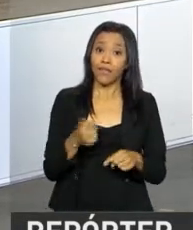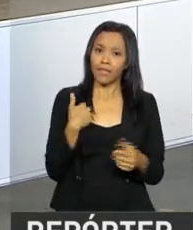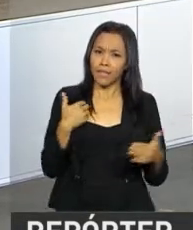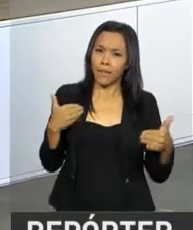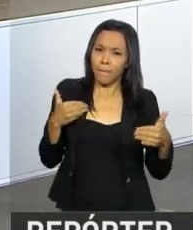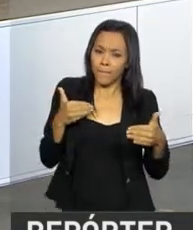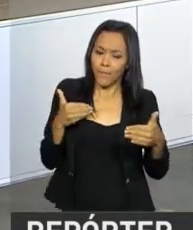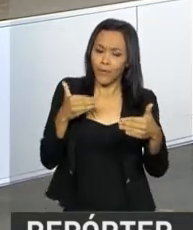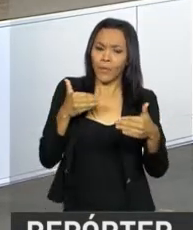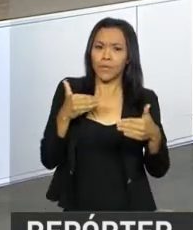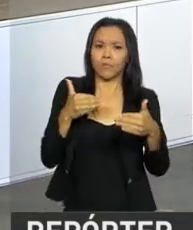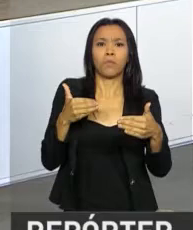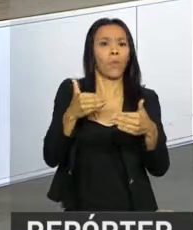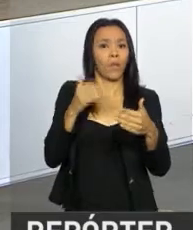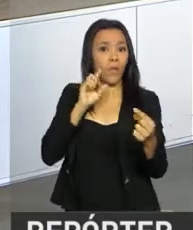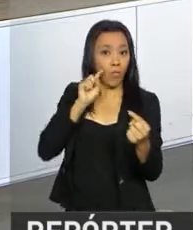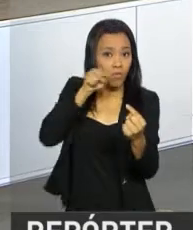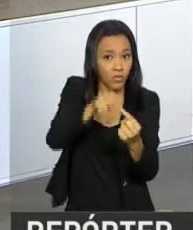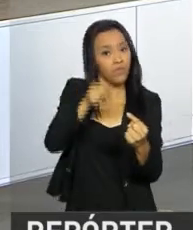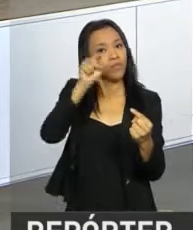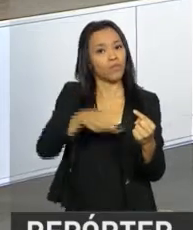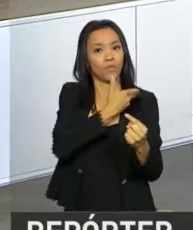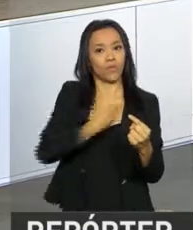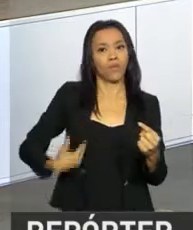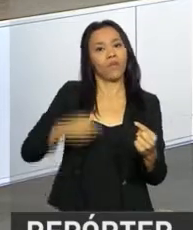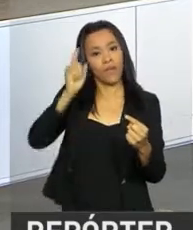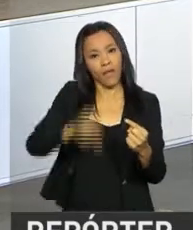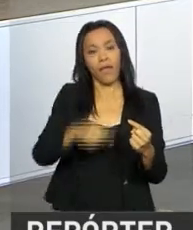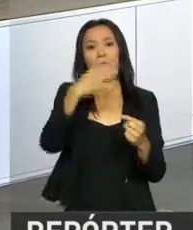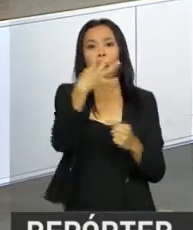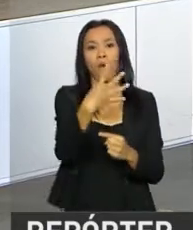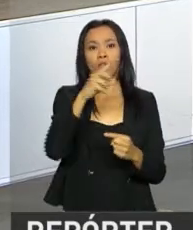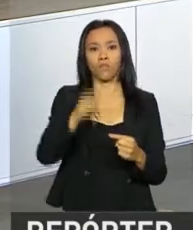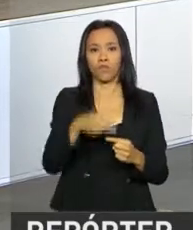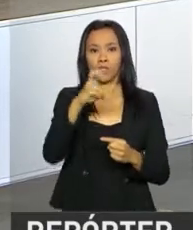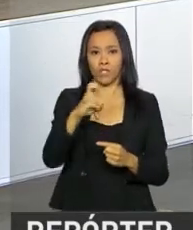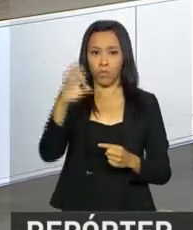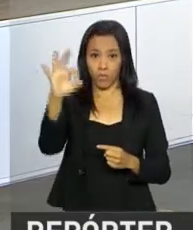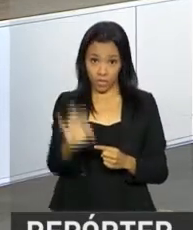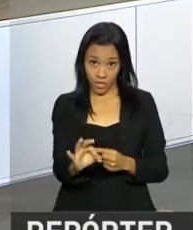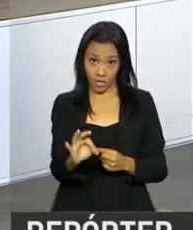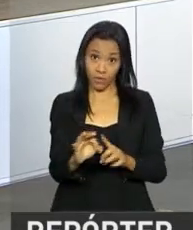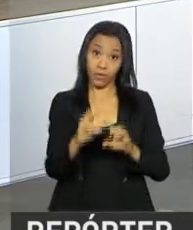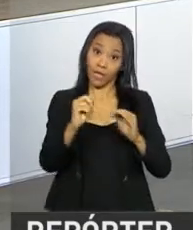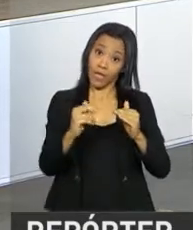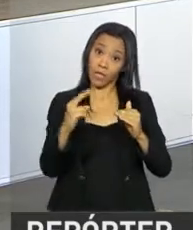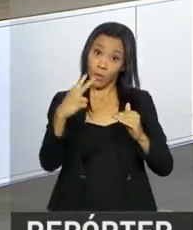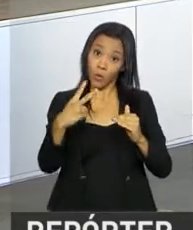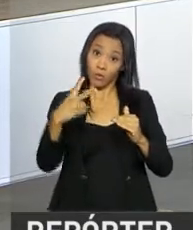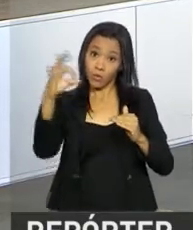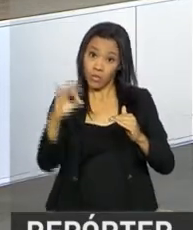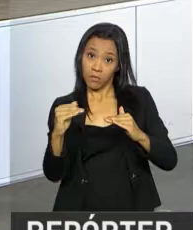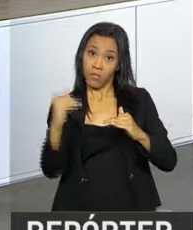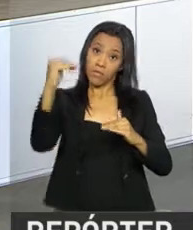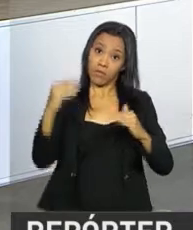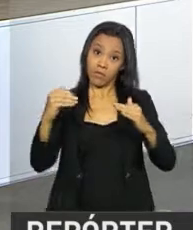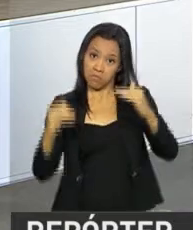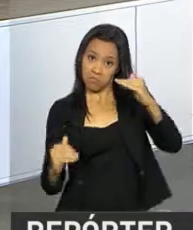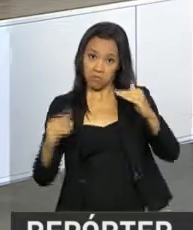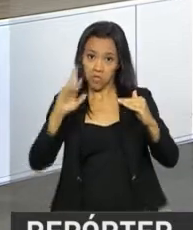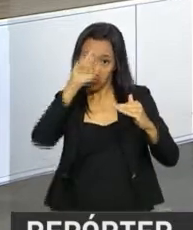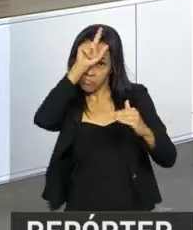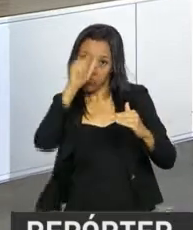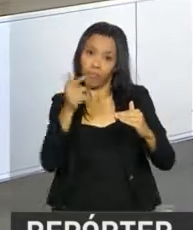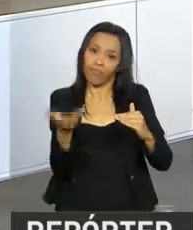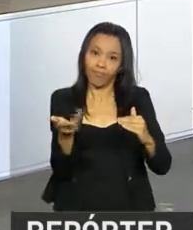se aproximando da meta do governo que é de 4 e meio por cento com 12 pontos percentuais de margem para baixo ou para cima é